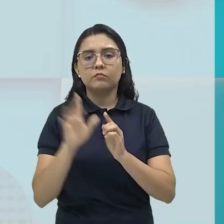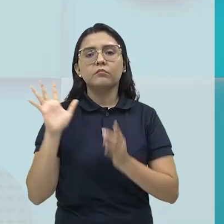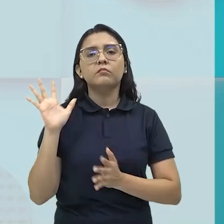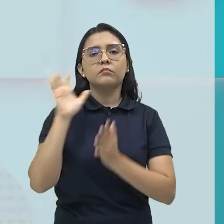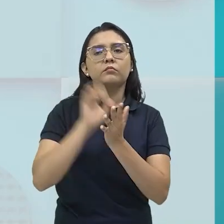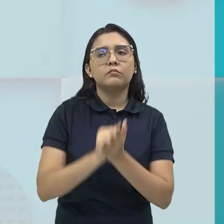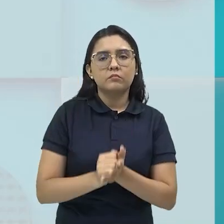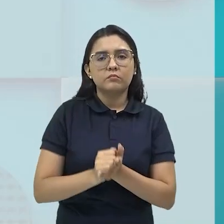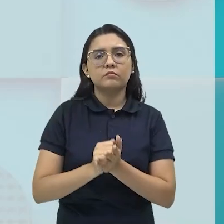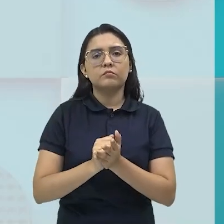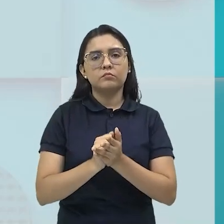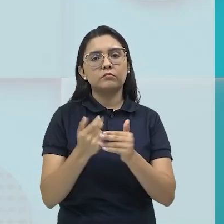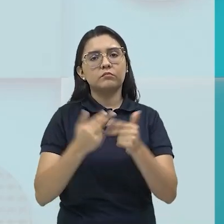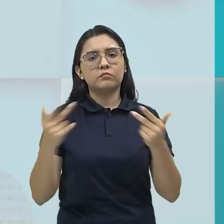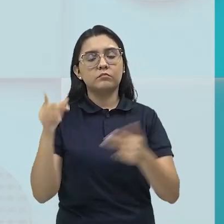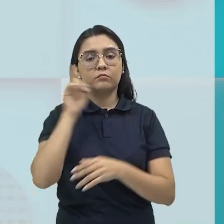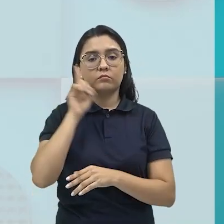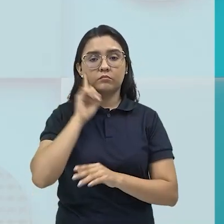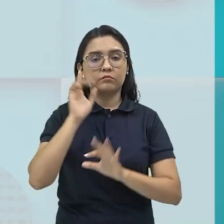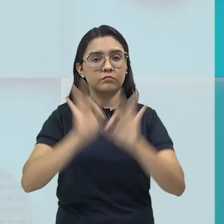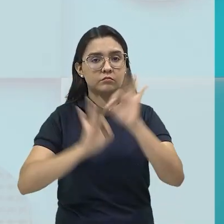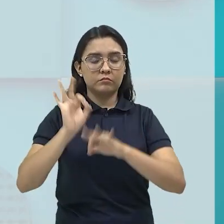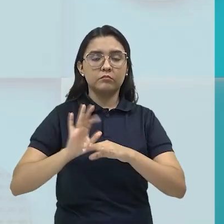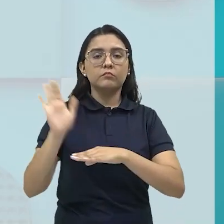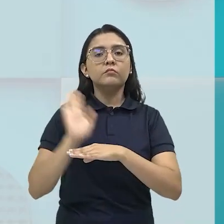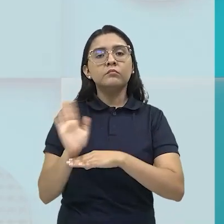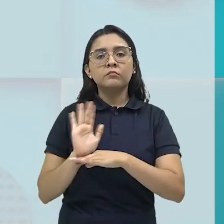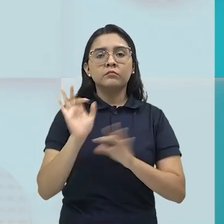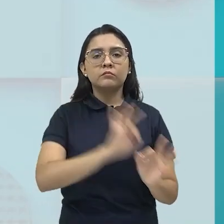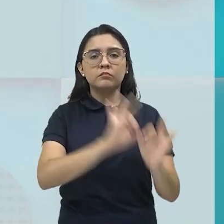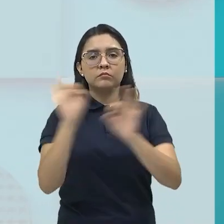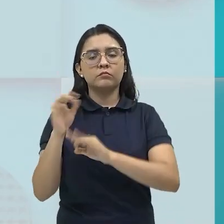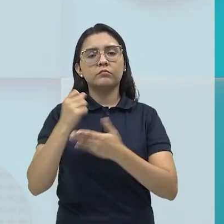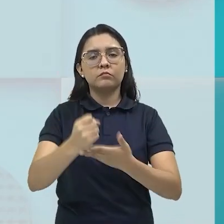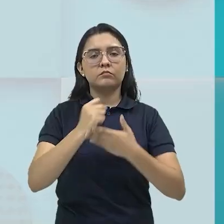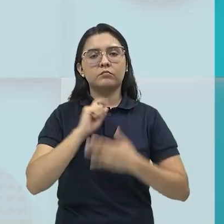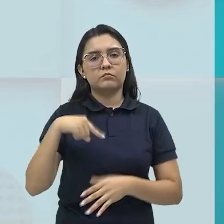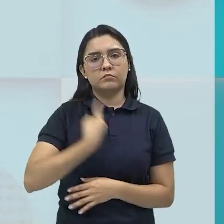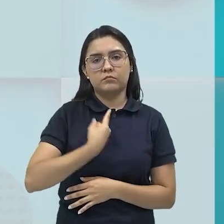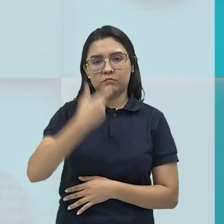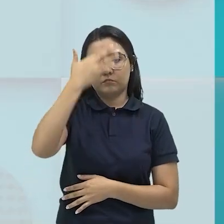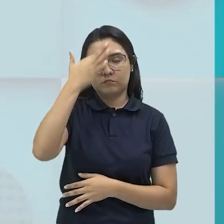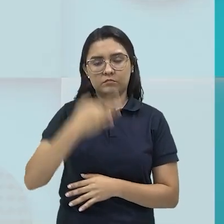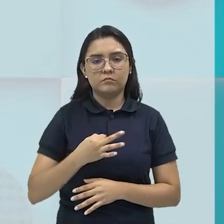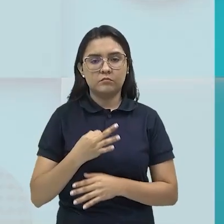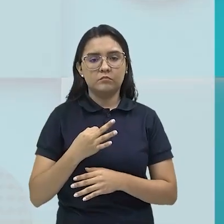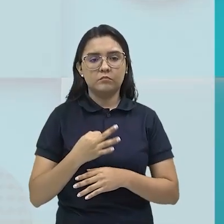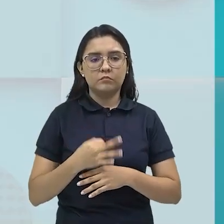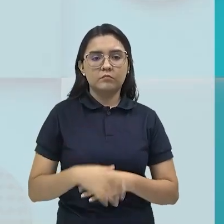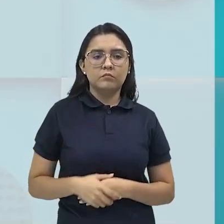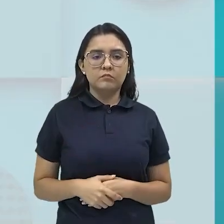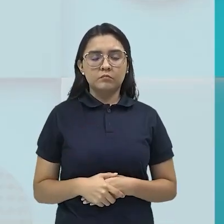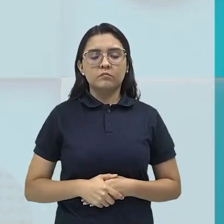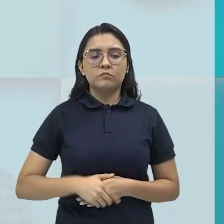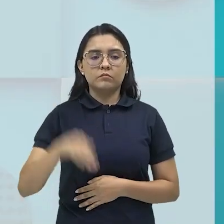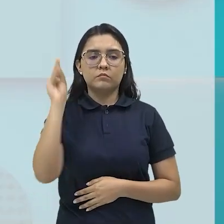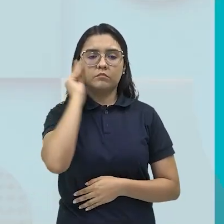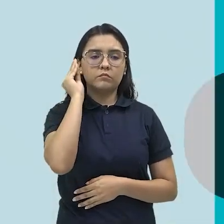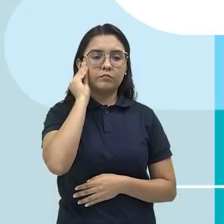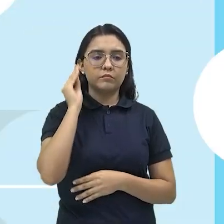dessas aventuras, nós preparamos um pequeno vídeo para vocês que vai nos ajudar a iniciar esse assunto. Então acompanhem